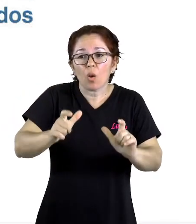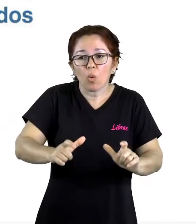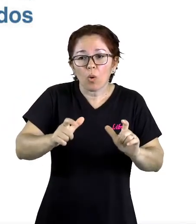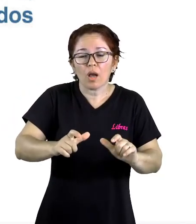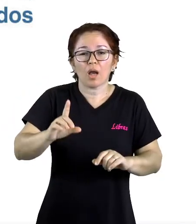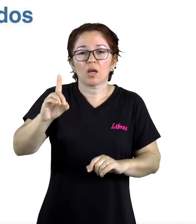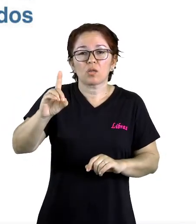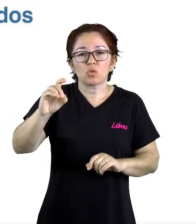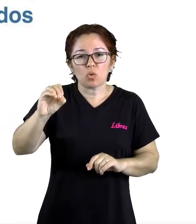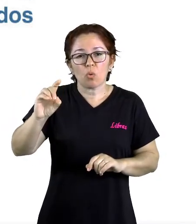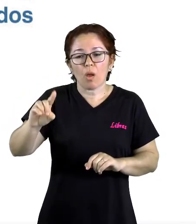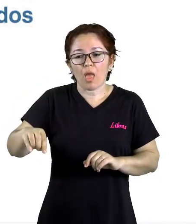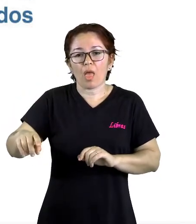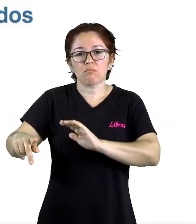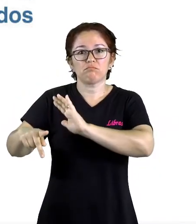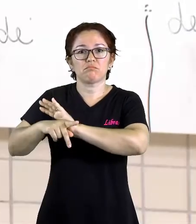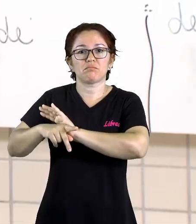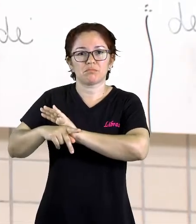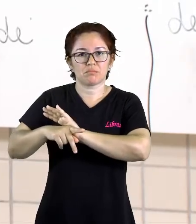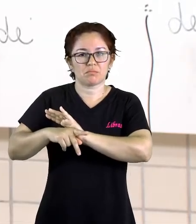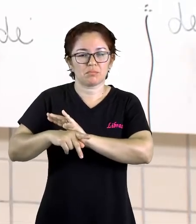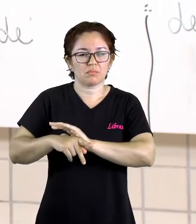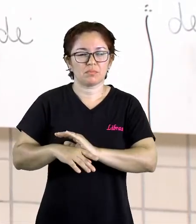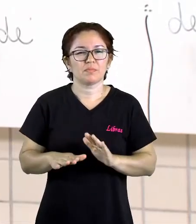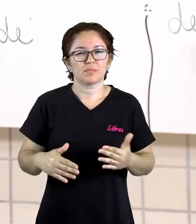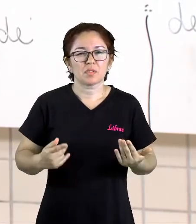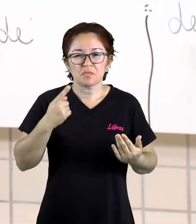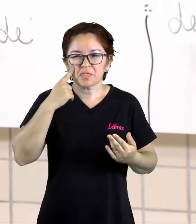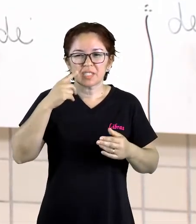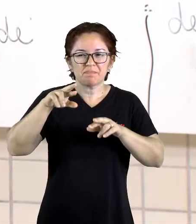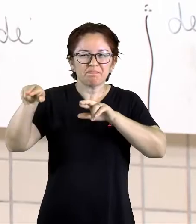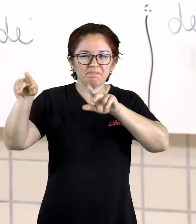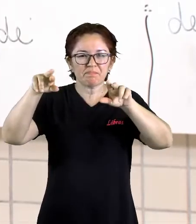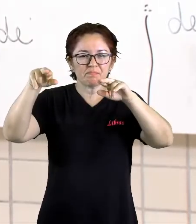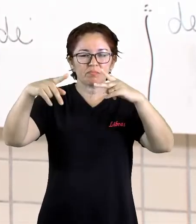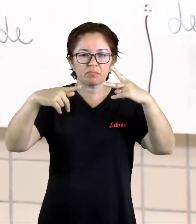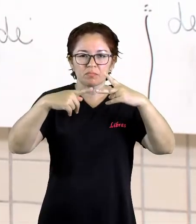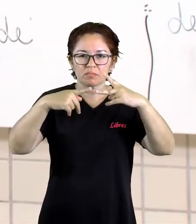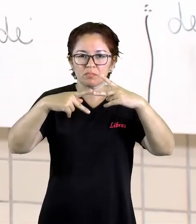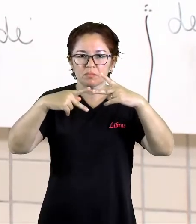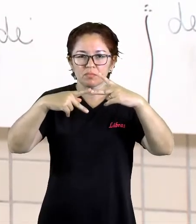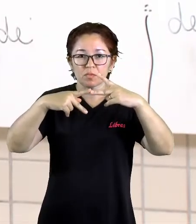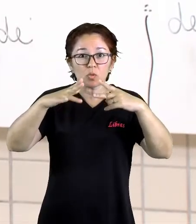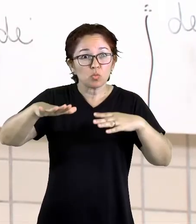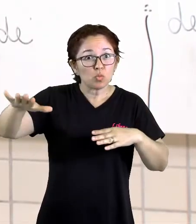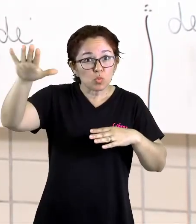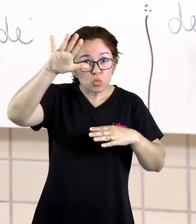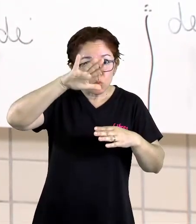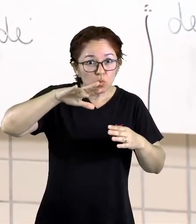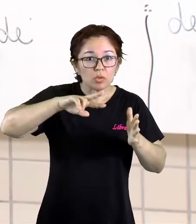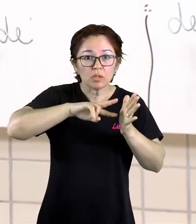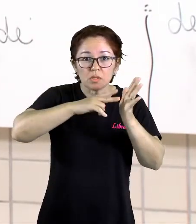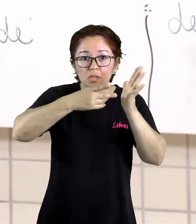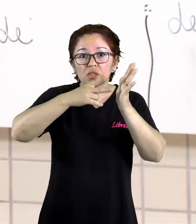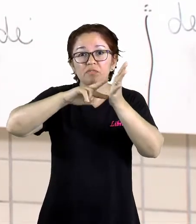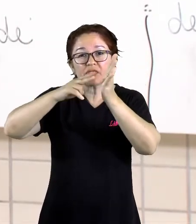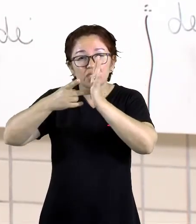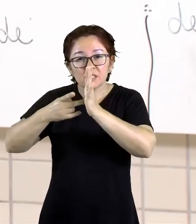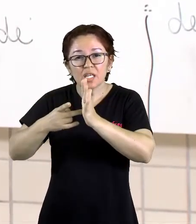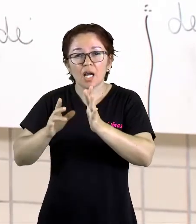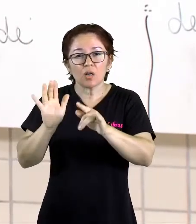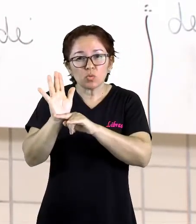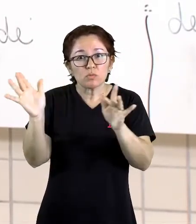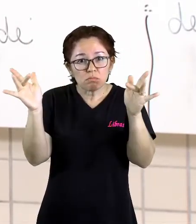posse. Então, observem que as preposições, elas possuem valores semânticos e vocês devem ficar